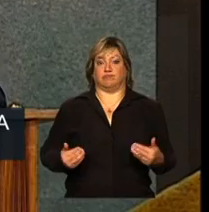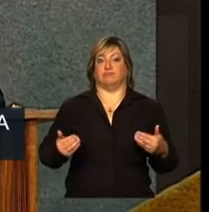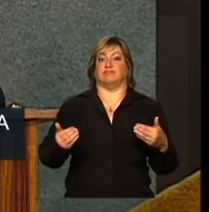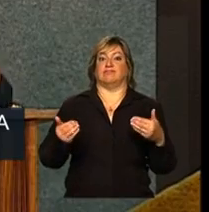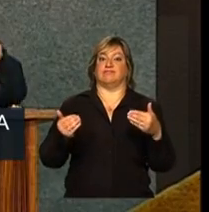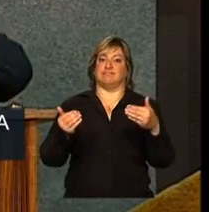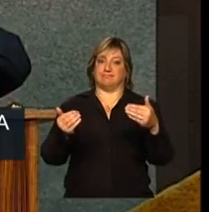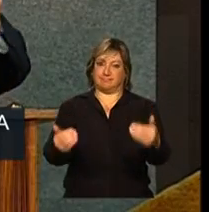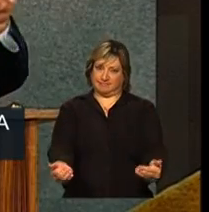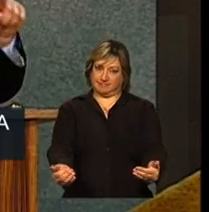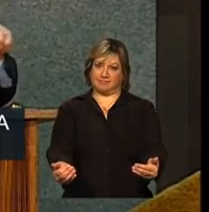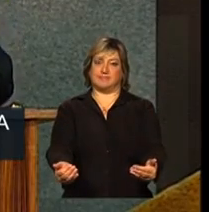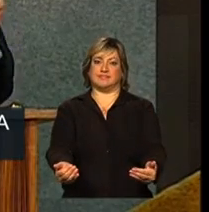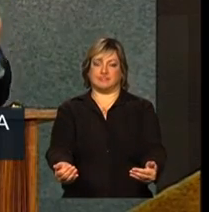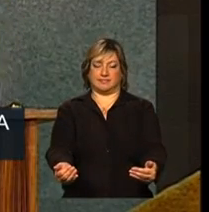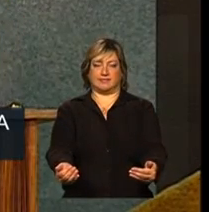avançamos